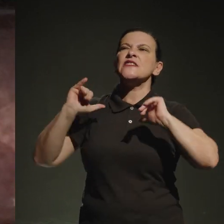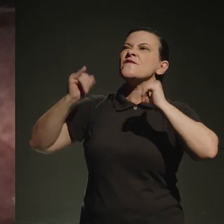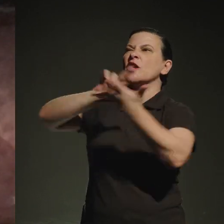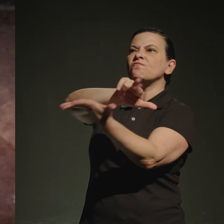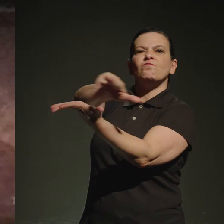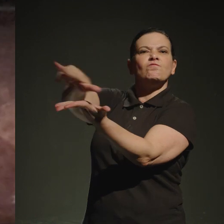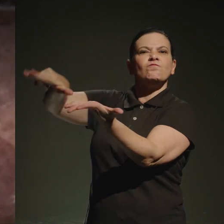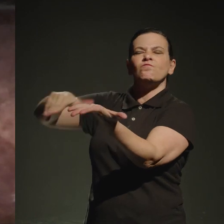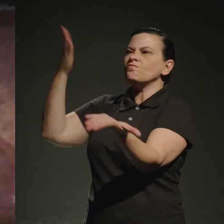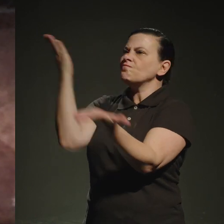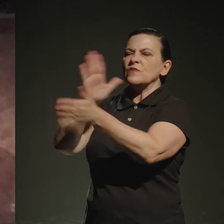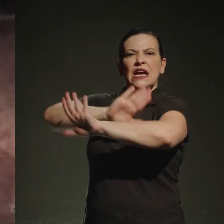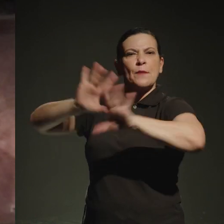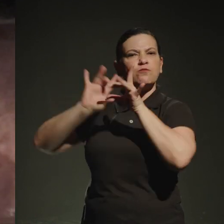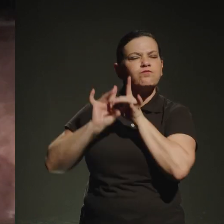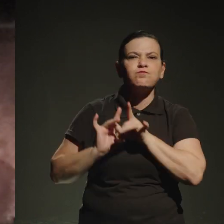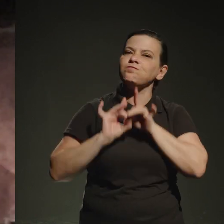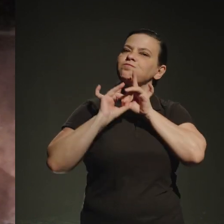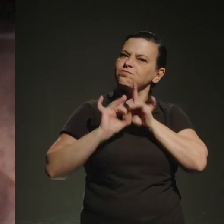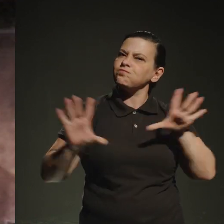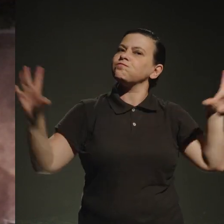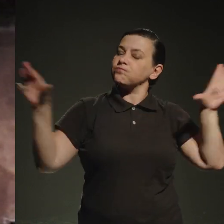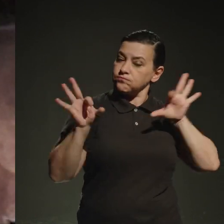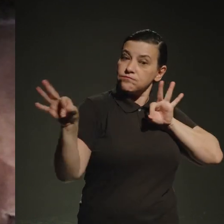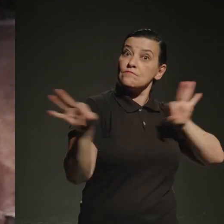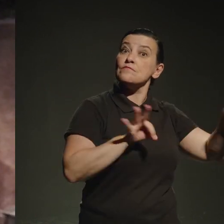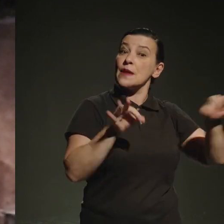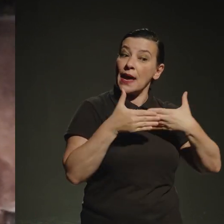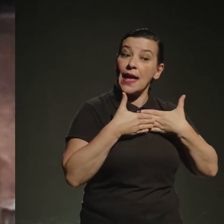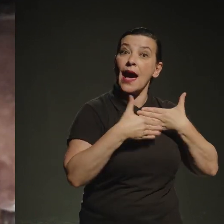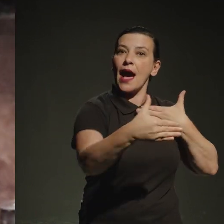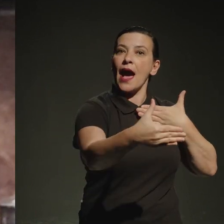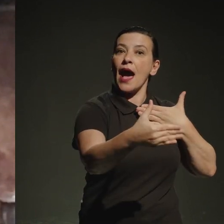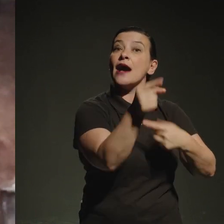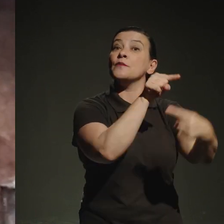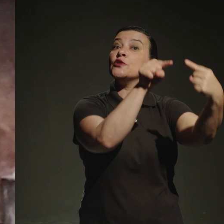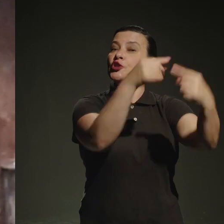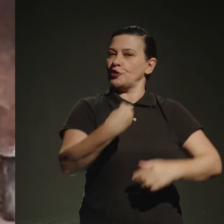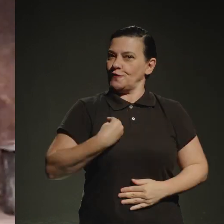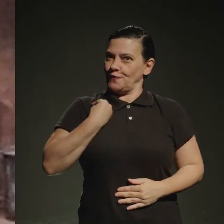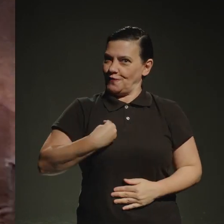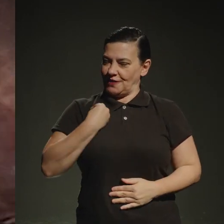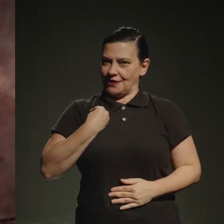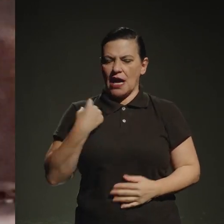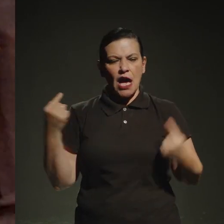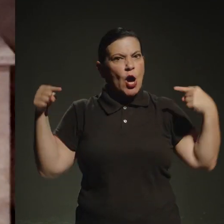De hoje em diante, e até o dia da minha morte, amém, eu nunca mais vou sair de